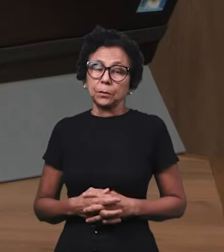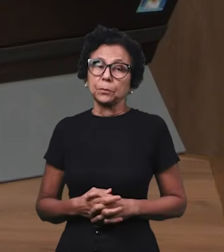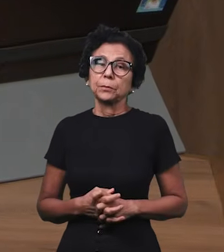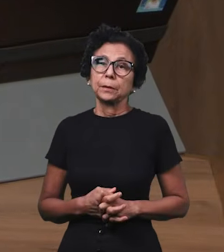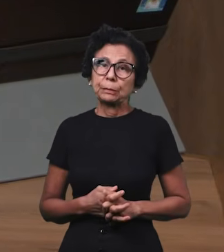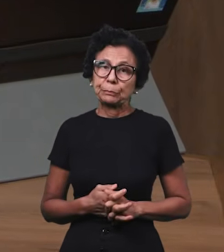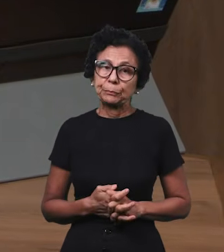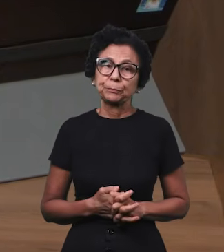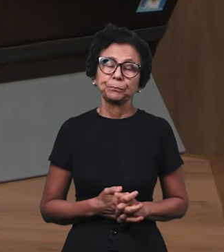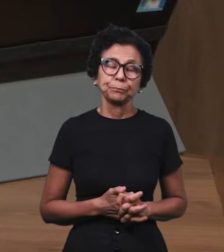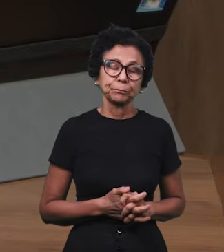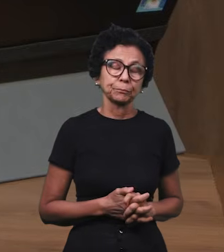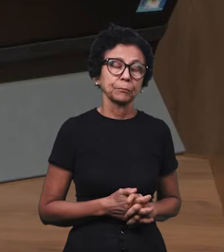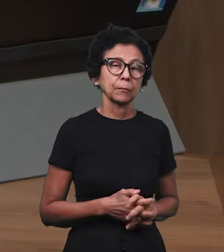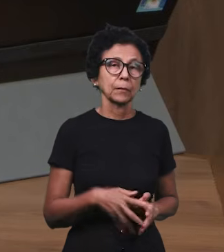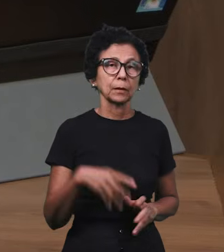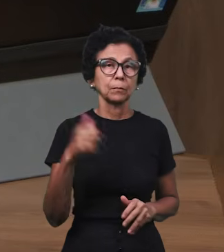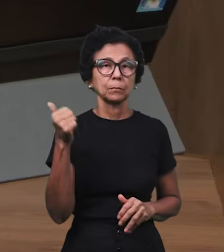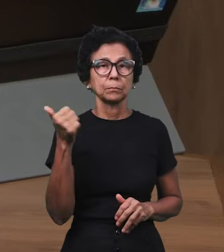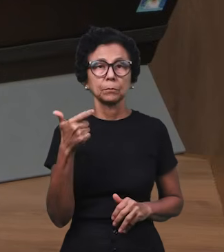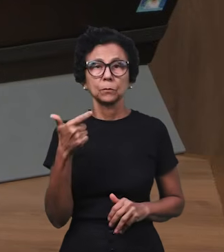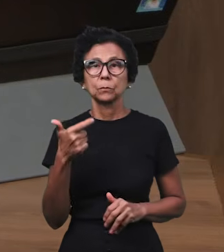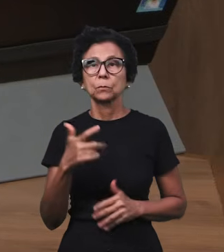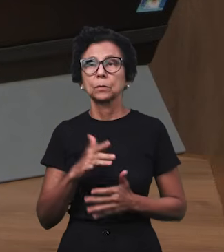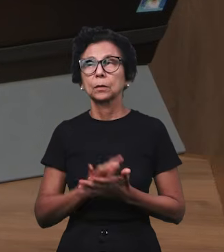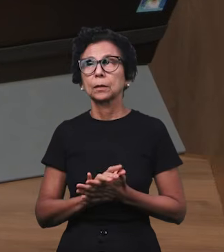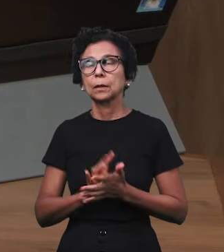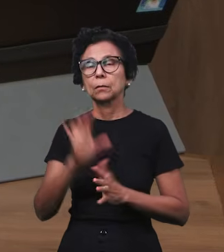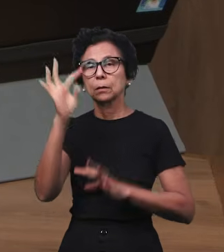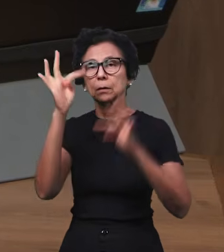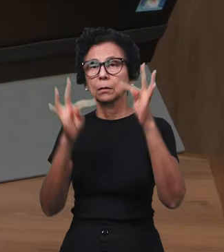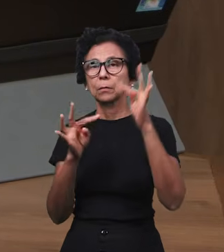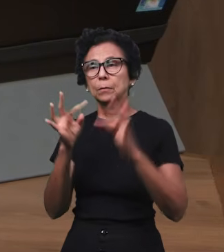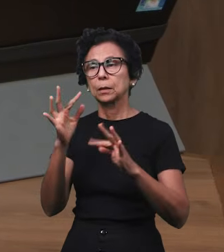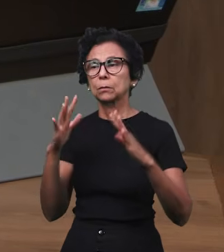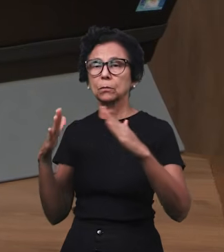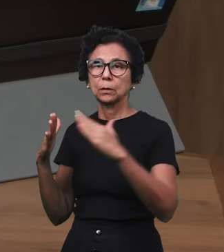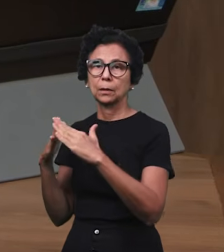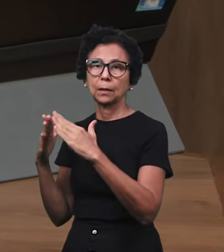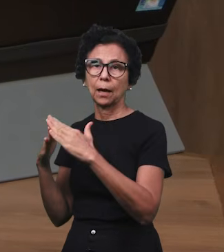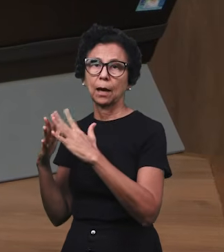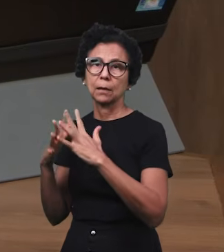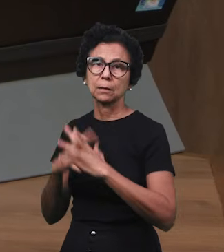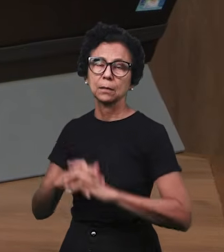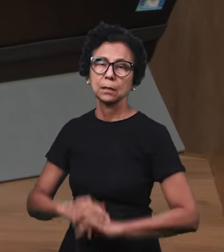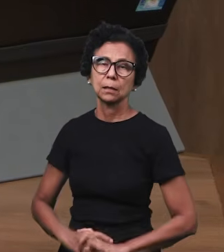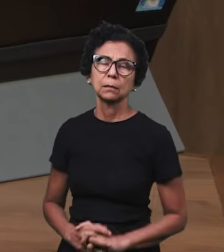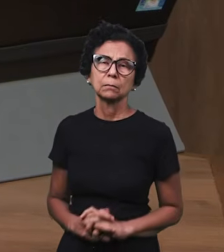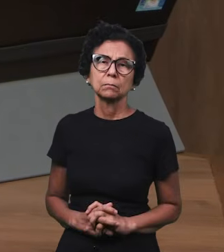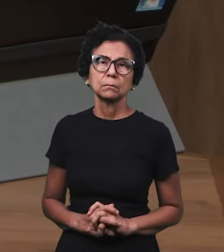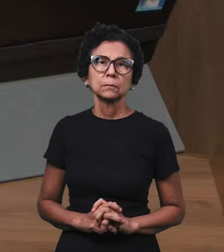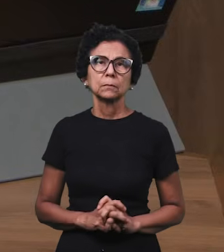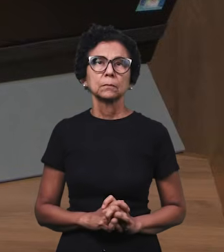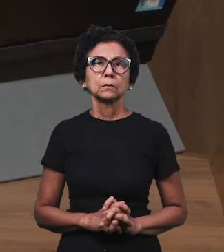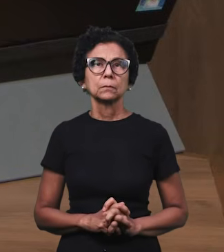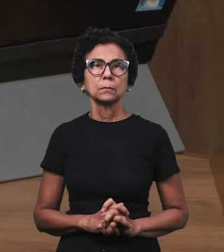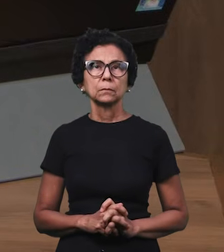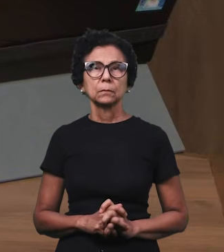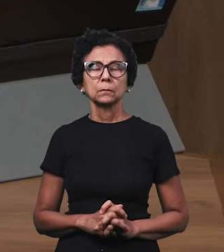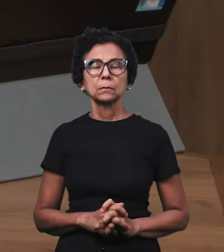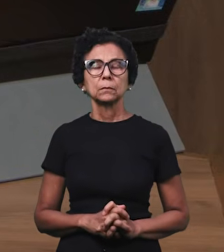tratamento terapêutico, né? Com certeza. E esse é um quarto ponto, né? Então nós temos aí a diálise